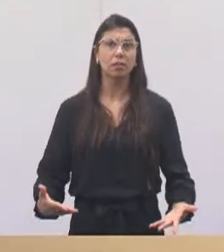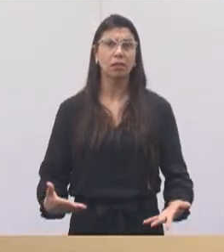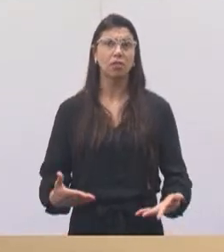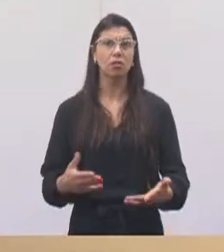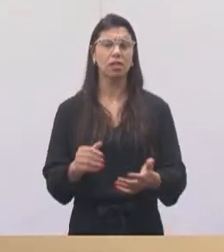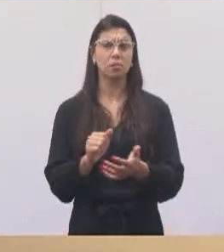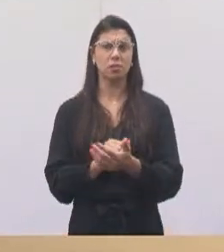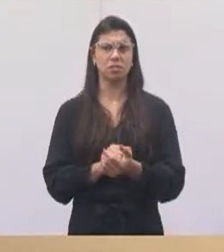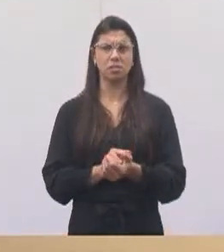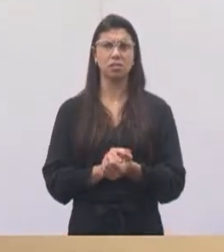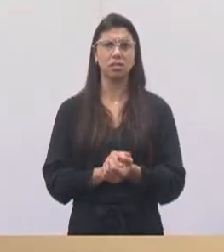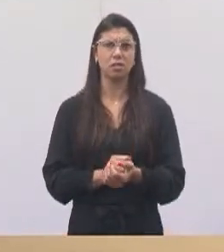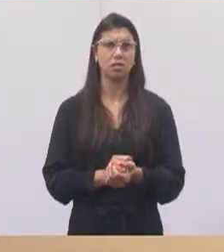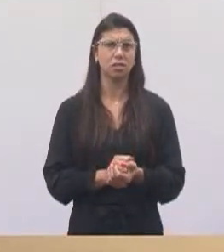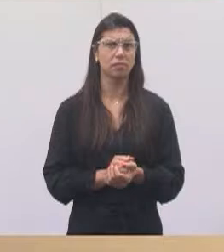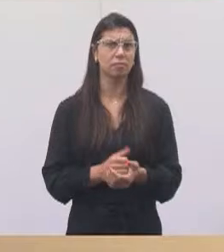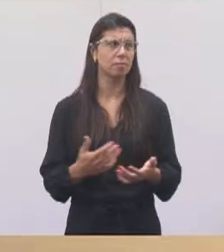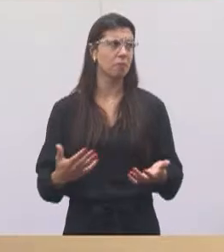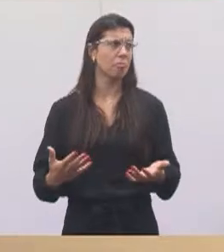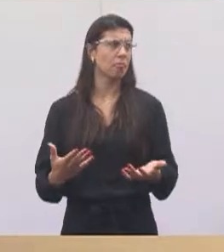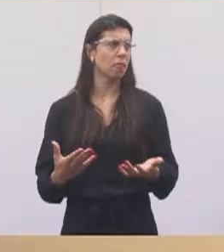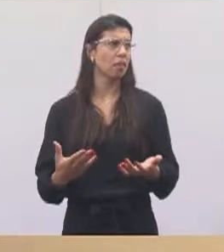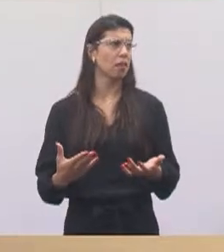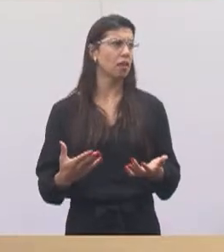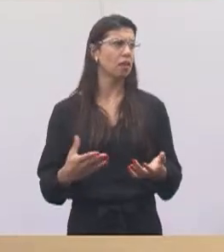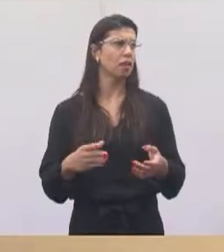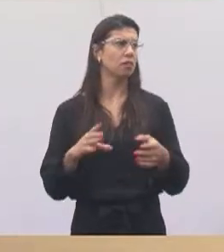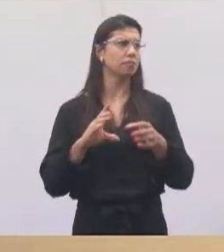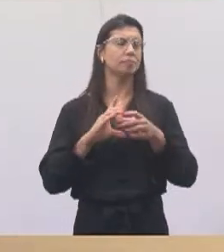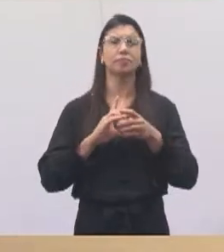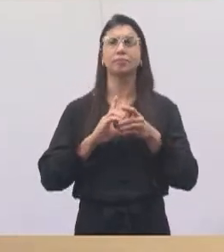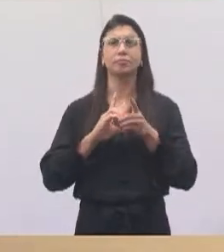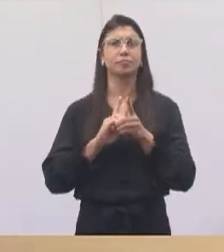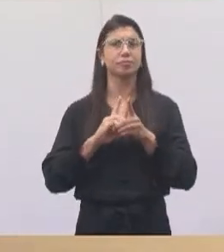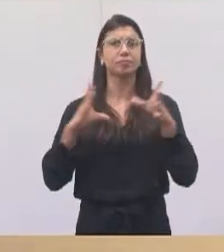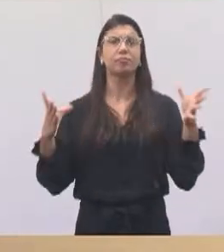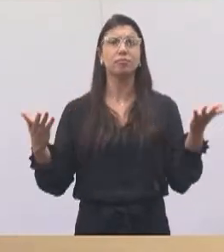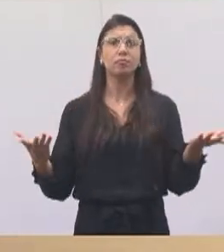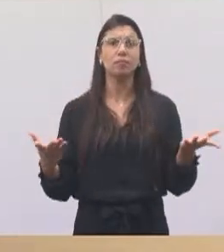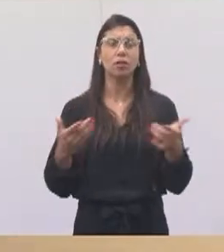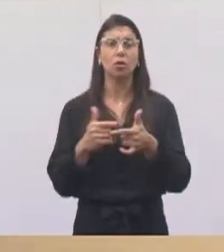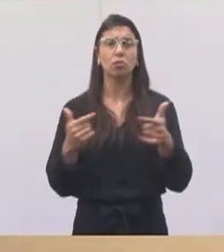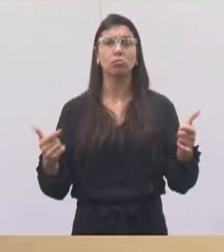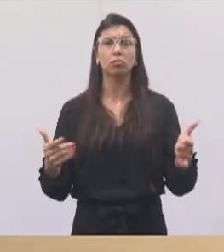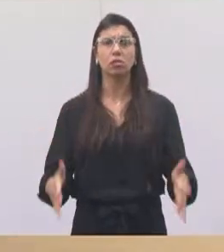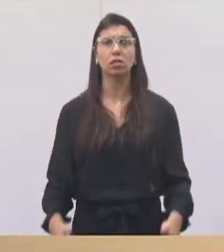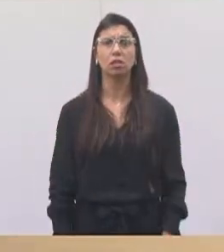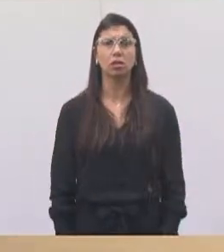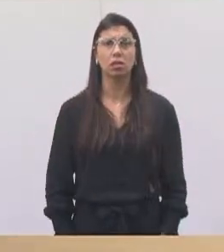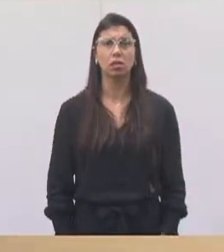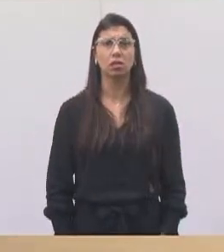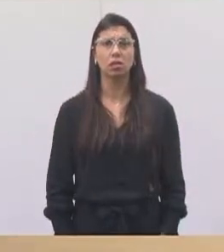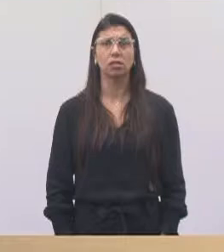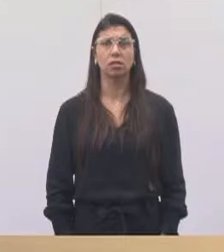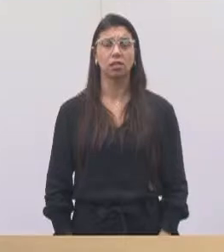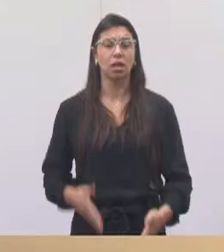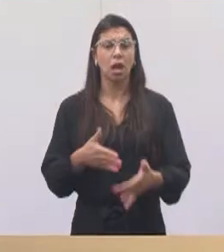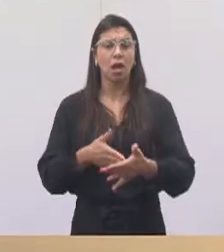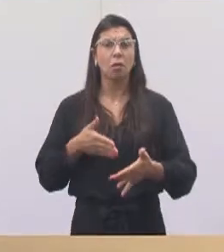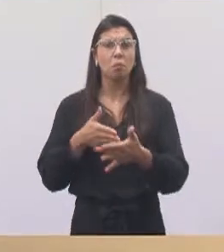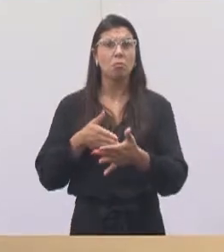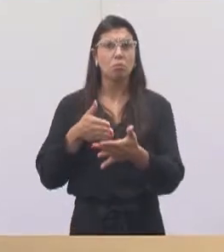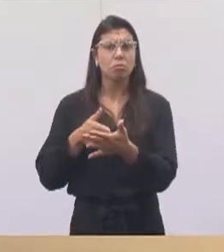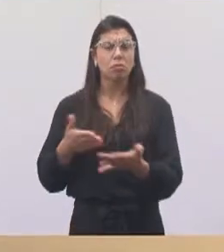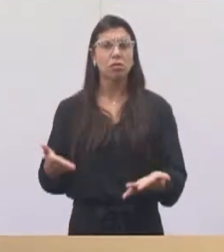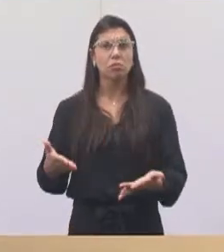que muitos falam e bradam aqui nessa tribuna? Tem projetos, Hernani, pastor, que são barrados na